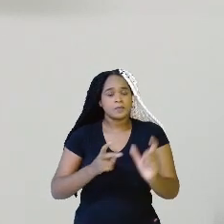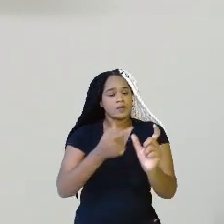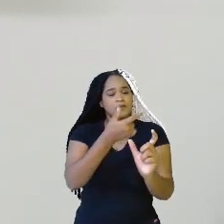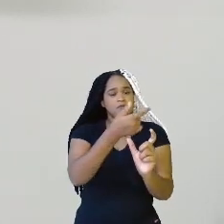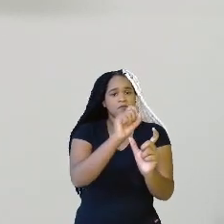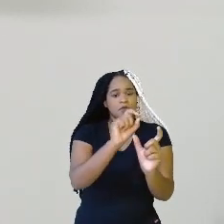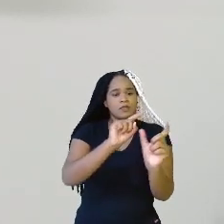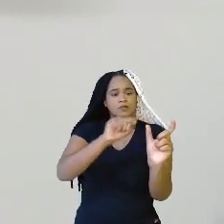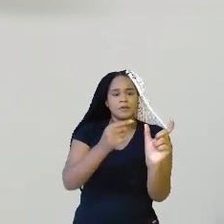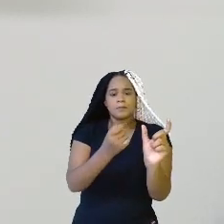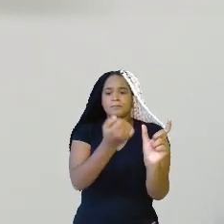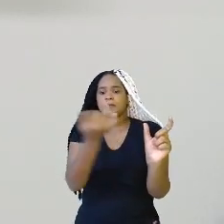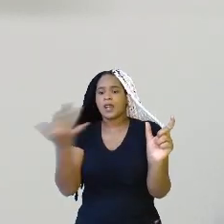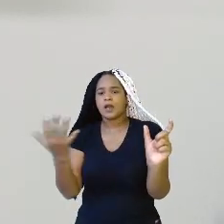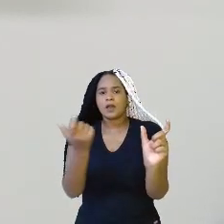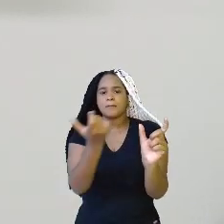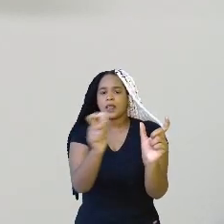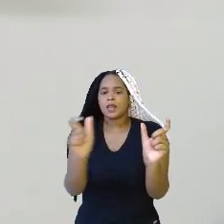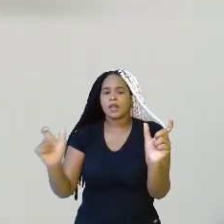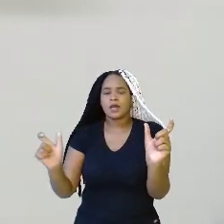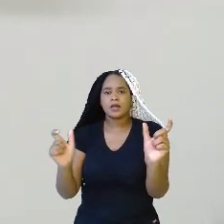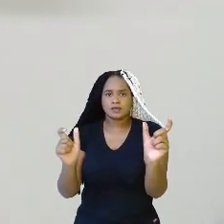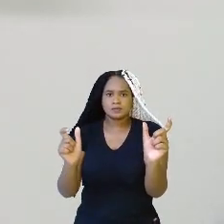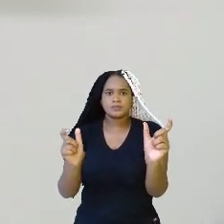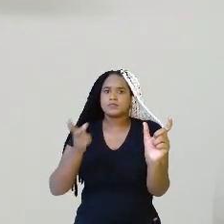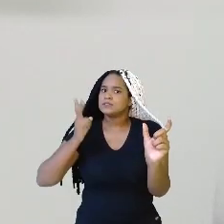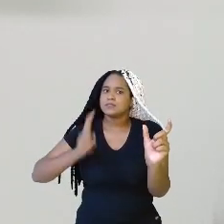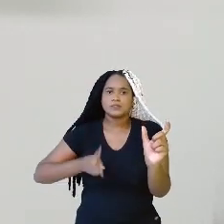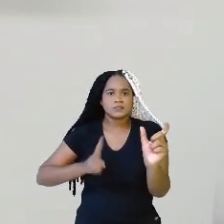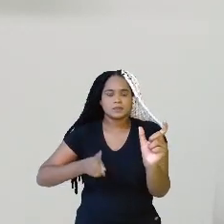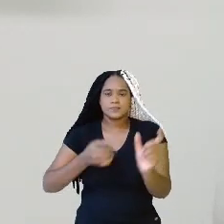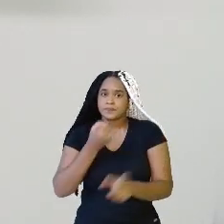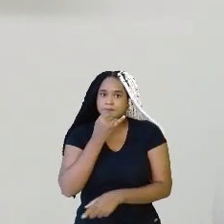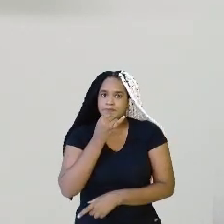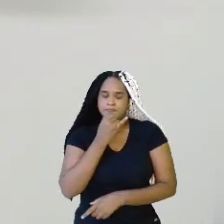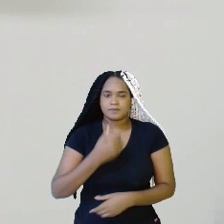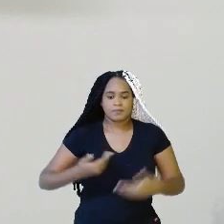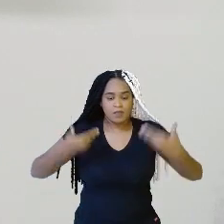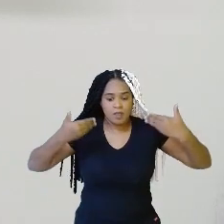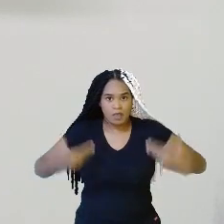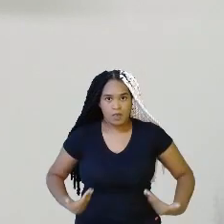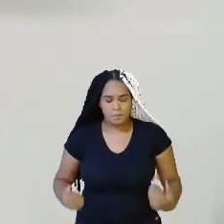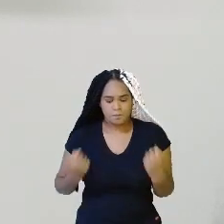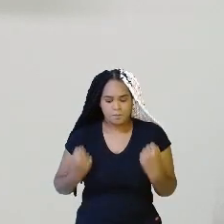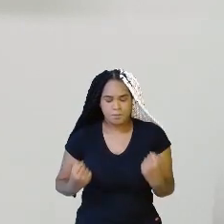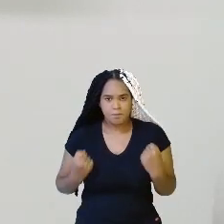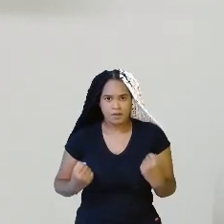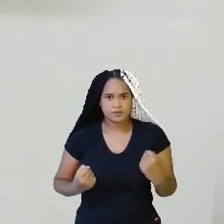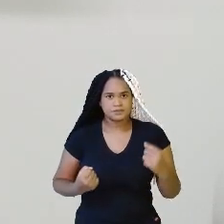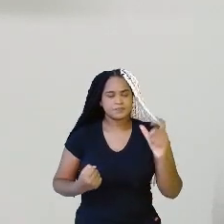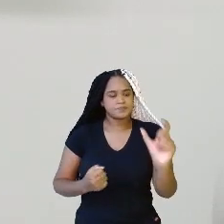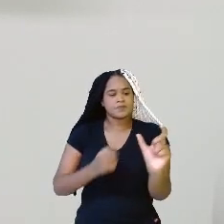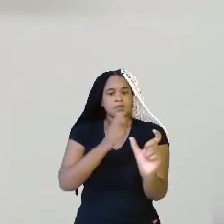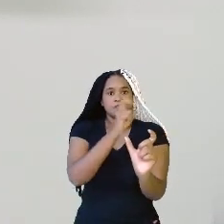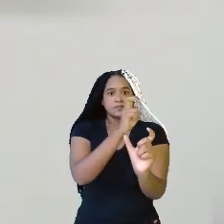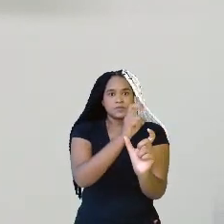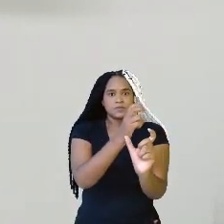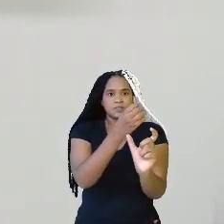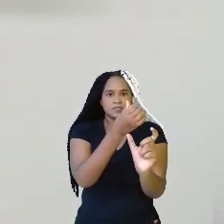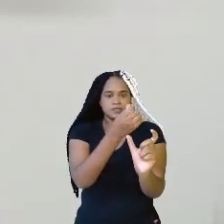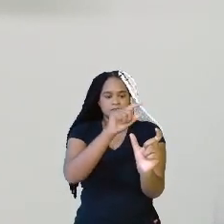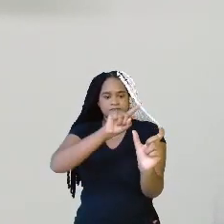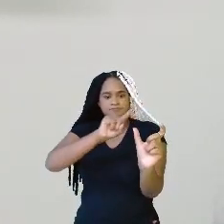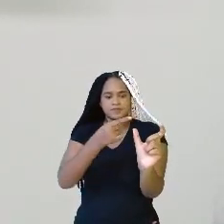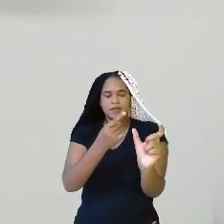essa diferenciação. Os números inteiros e os decimais. Por exemplo, eu peso 56 quilos